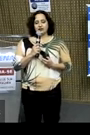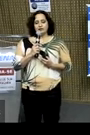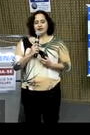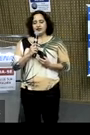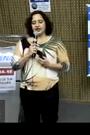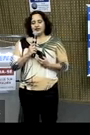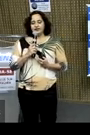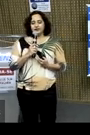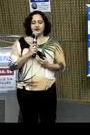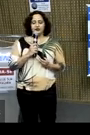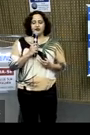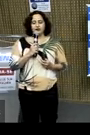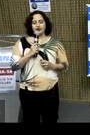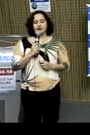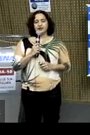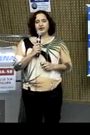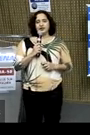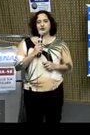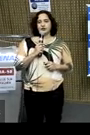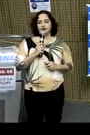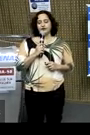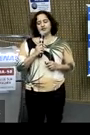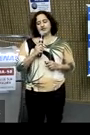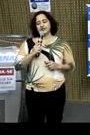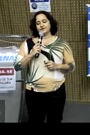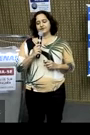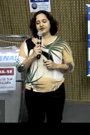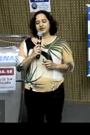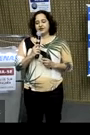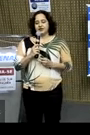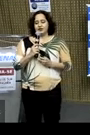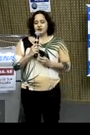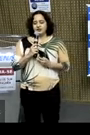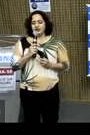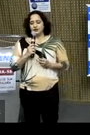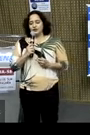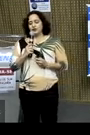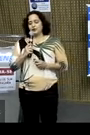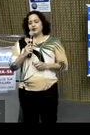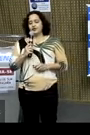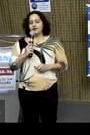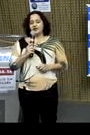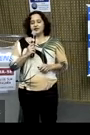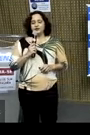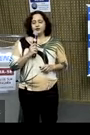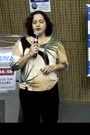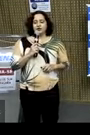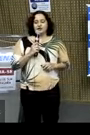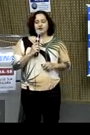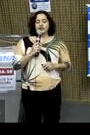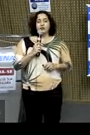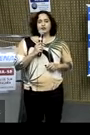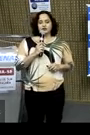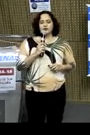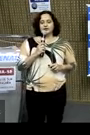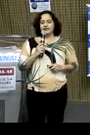ginecologista, pediatra, fisioterapeuta e educadora física. Nossas ações no primeiro semestre foram